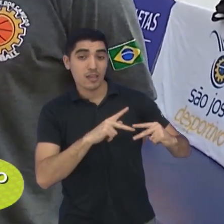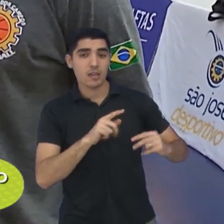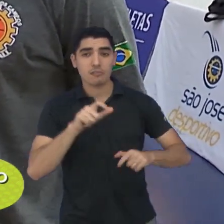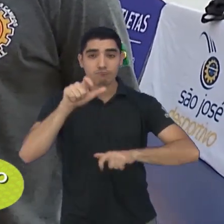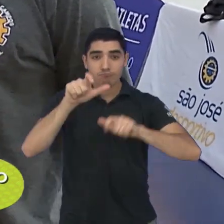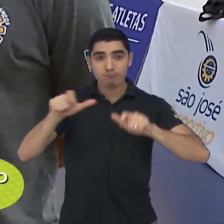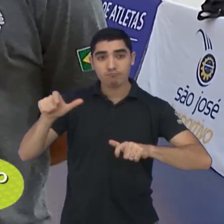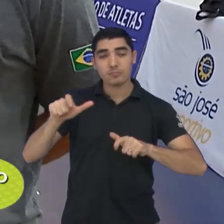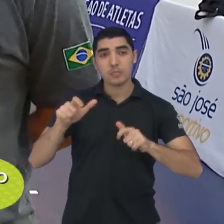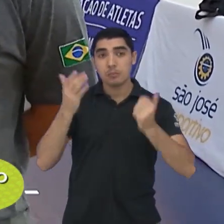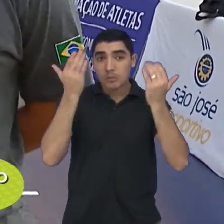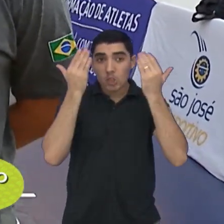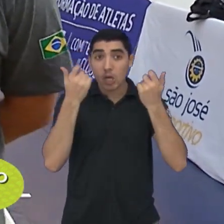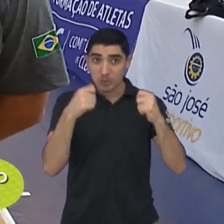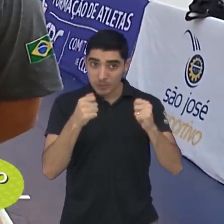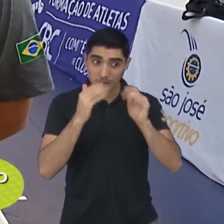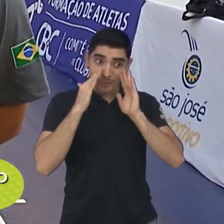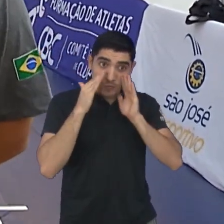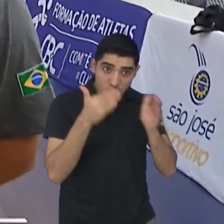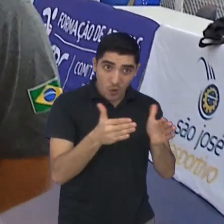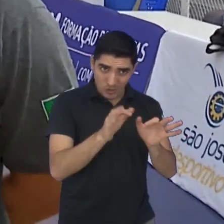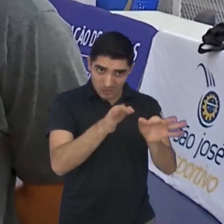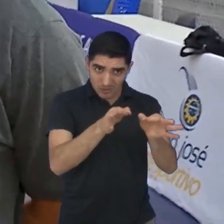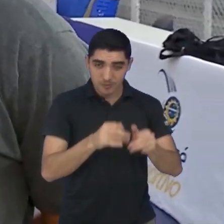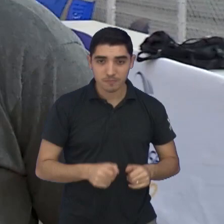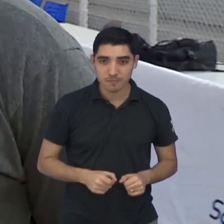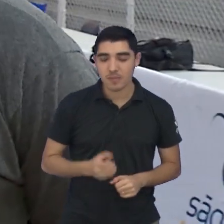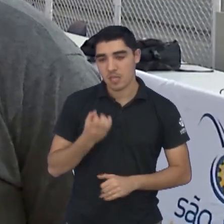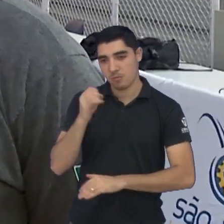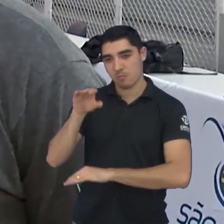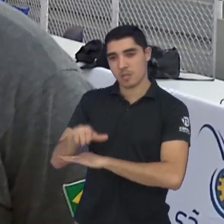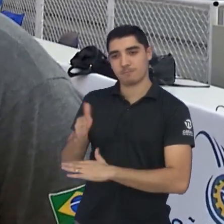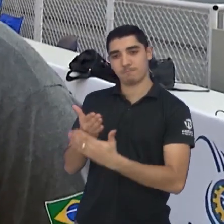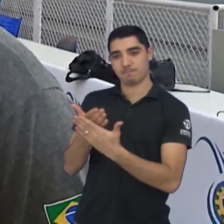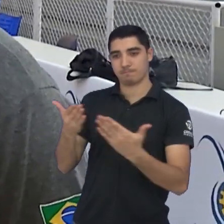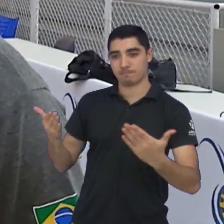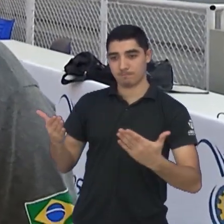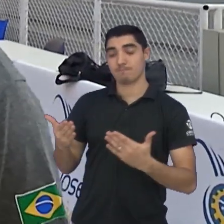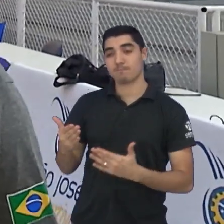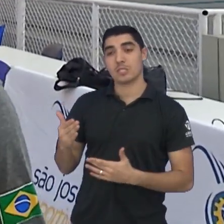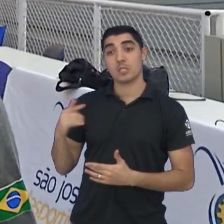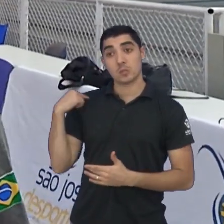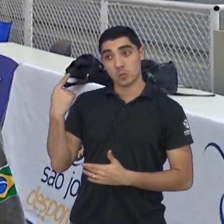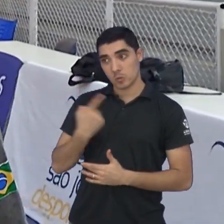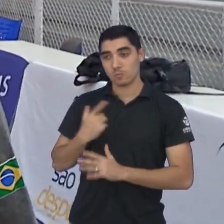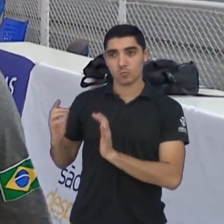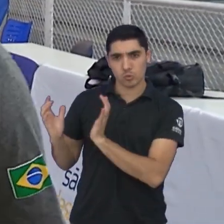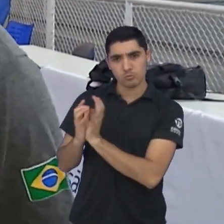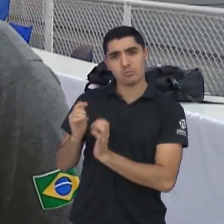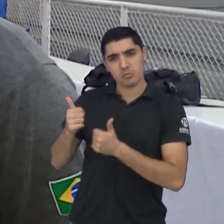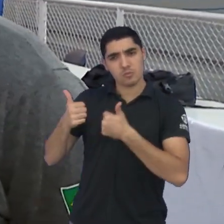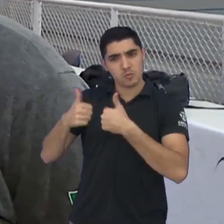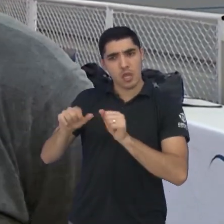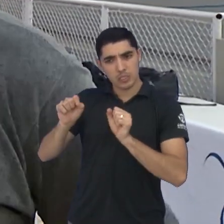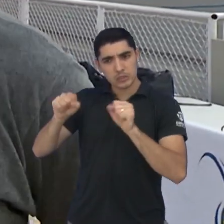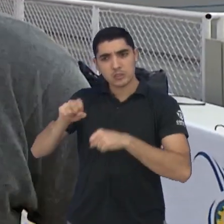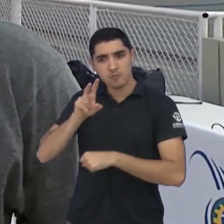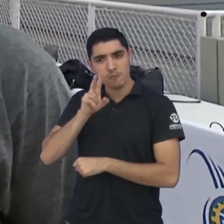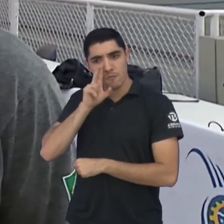jogadores precisa estar forte? Bom, boa tarde para todos. Realmente, nosso time tá bem forte, está